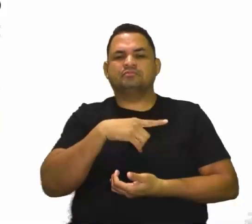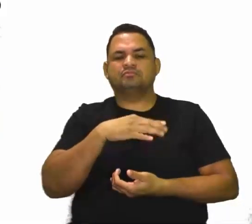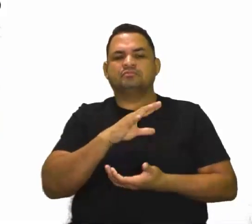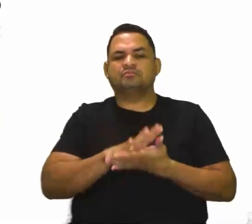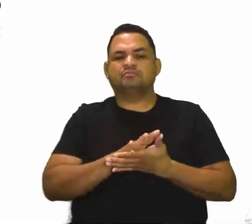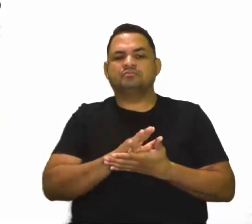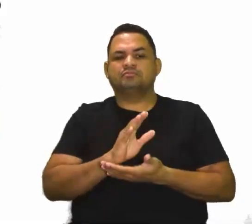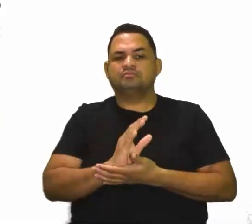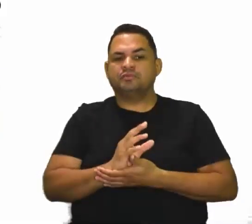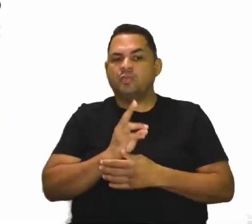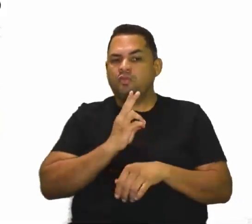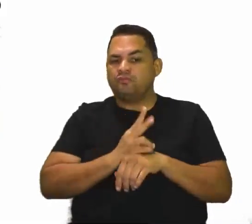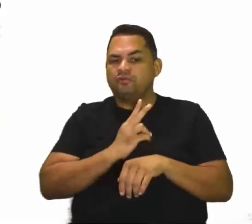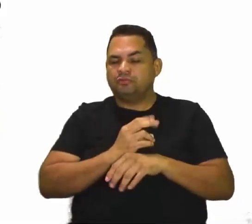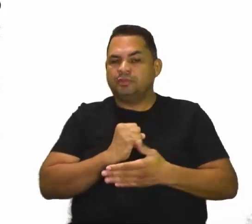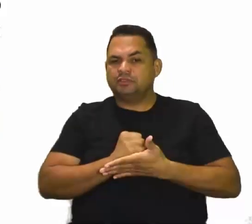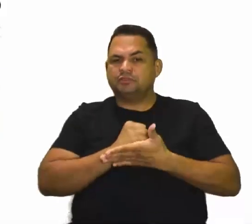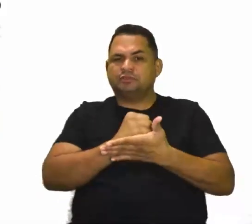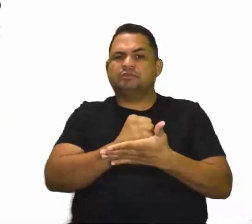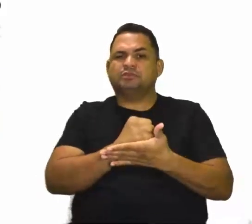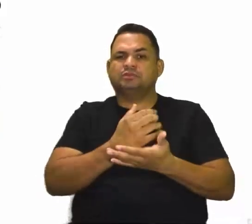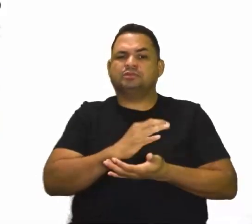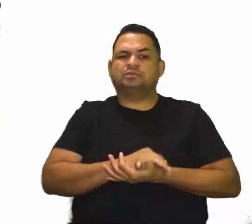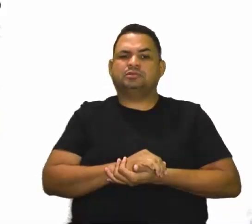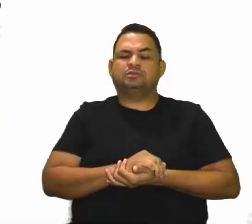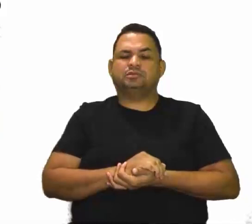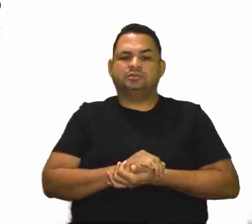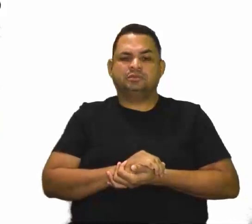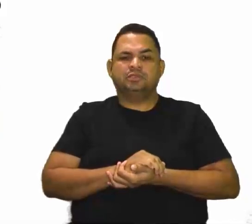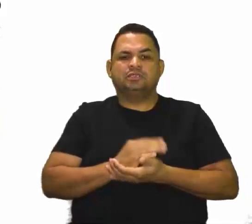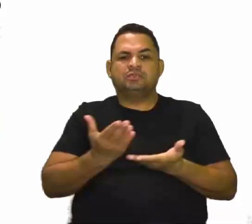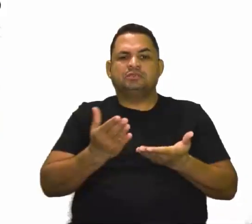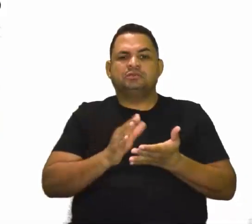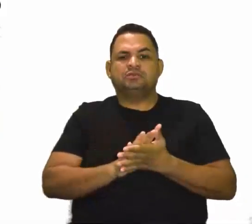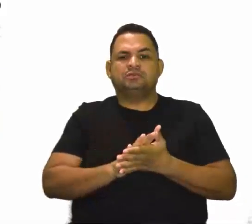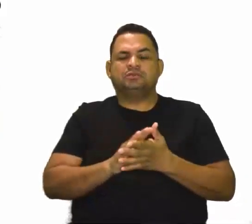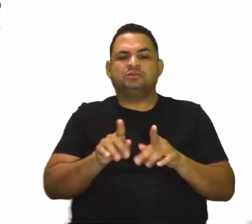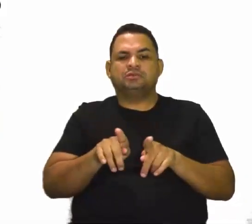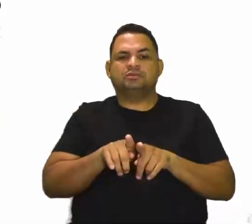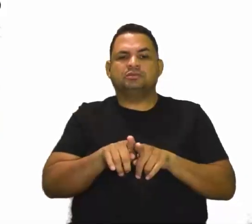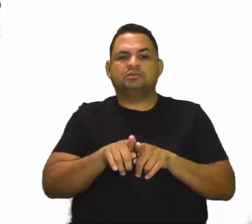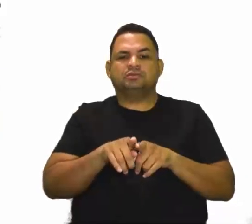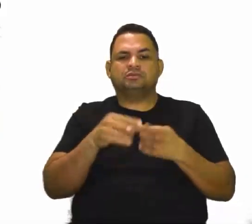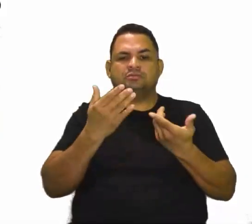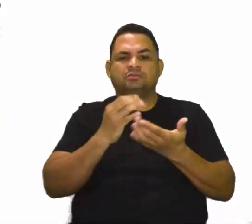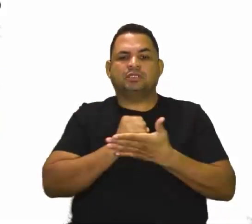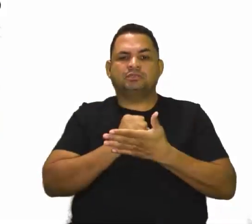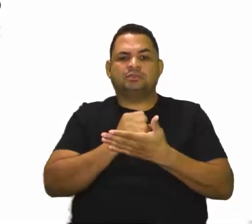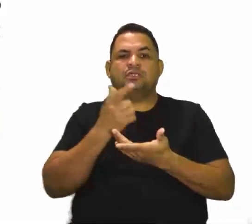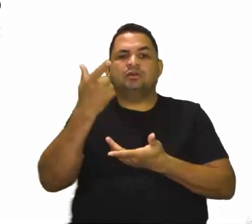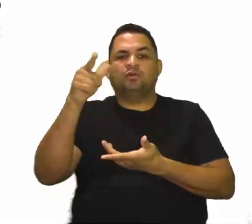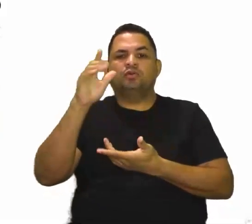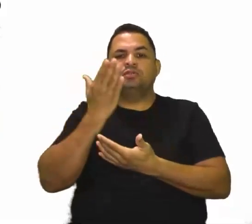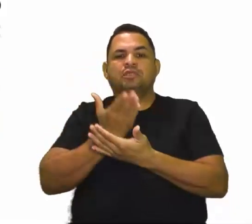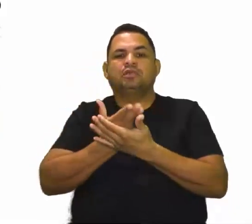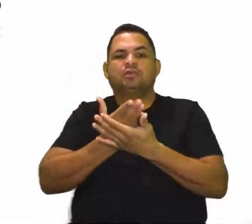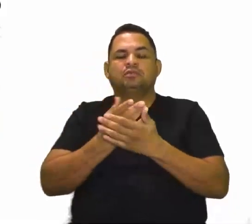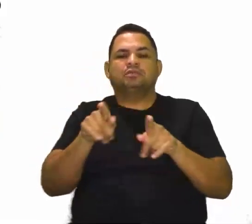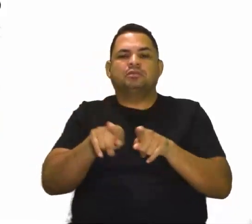material complementar. Um material complementar que vai ser também subsídio para a nossa próxima